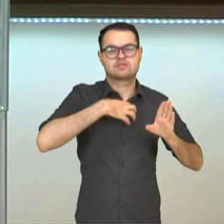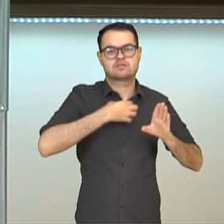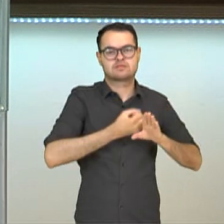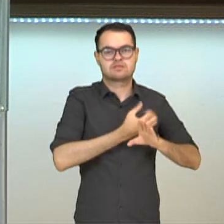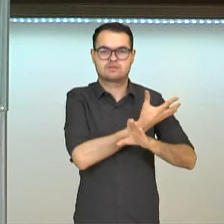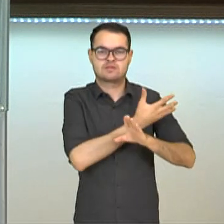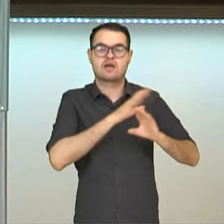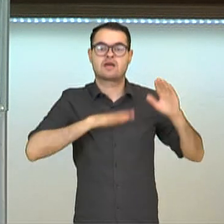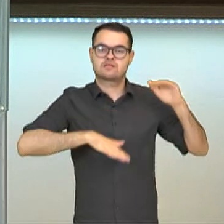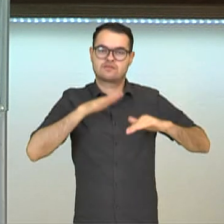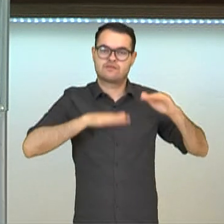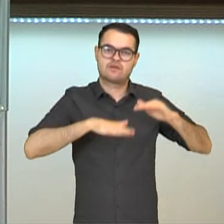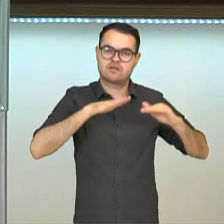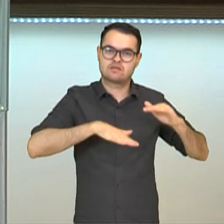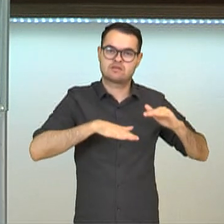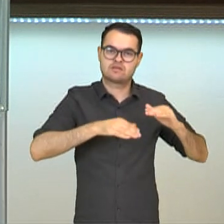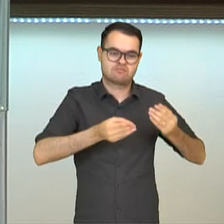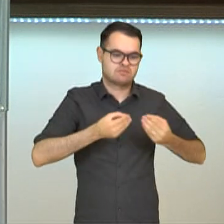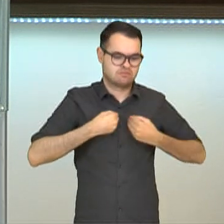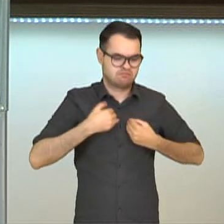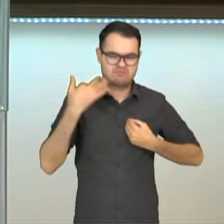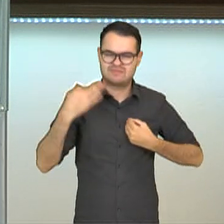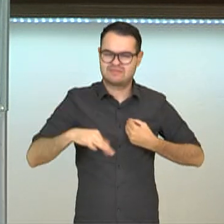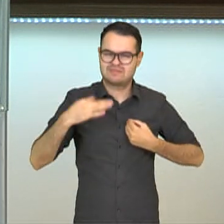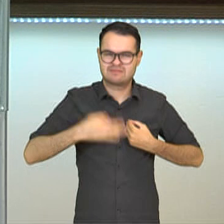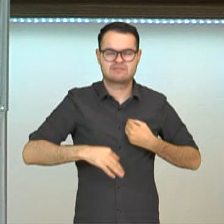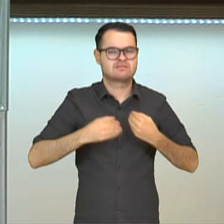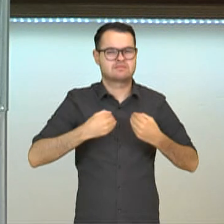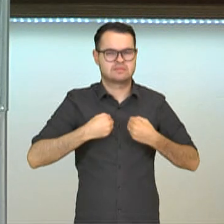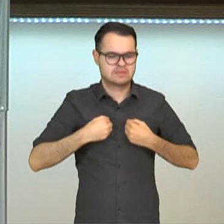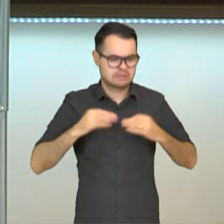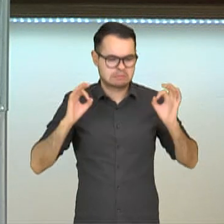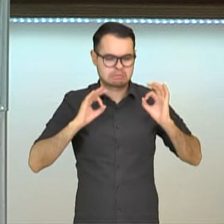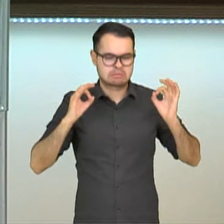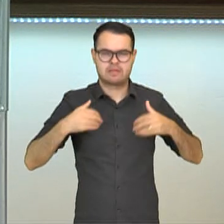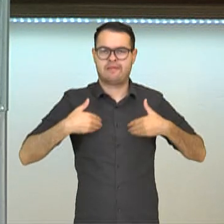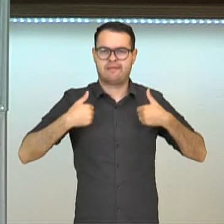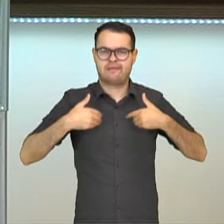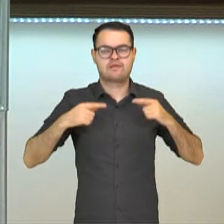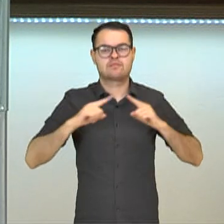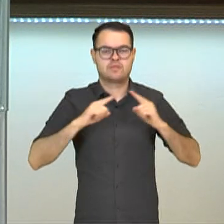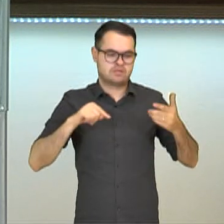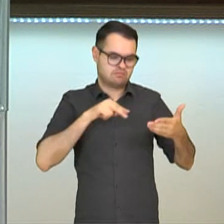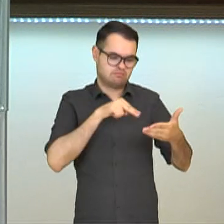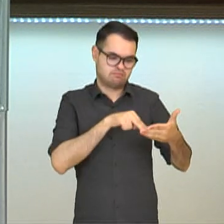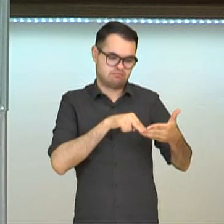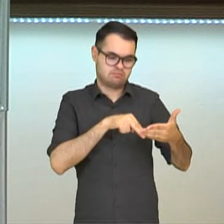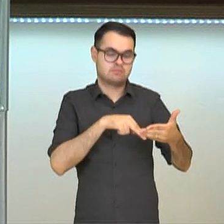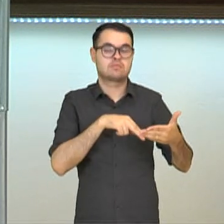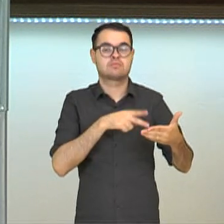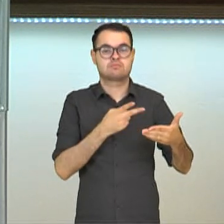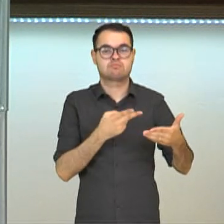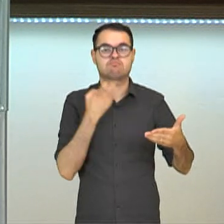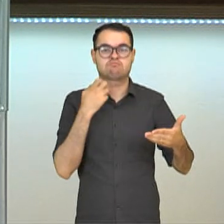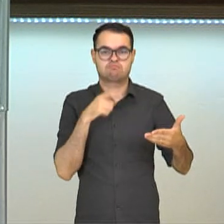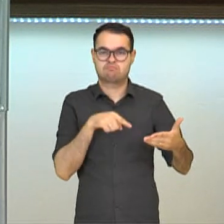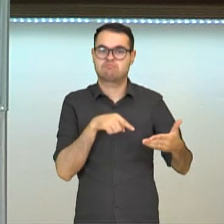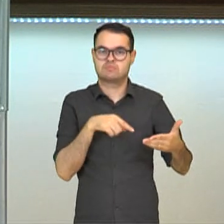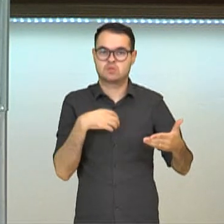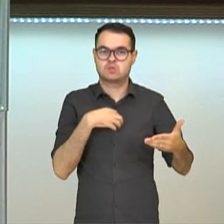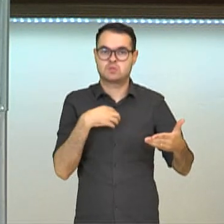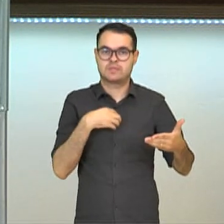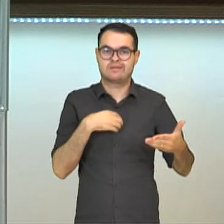que esse sentimento não cause dor em você ou não te traga alegria, mas você precisa reconhecer qual